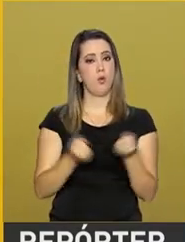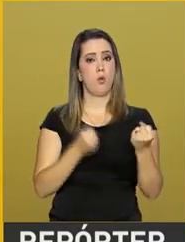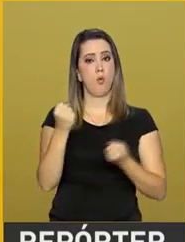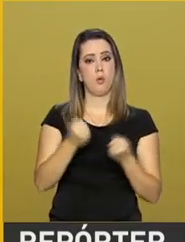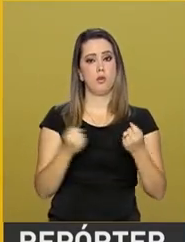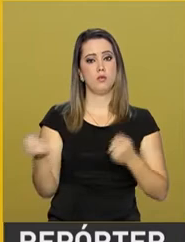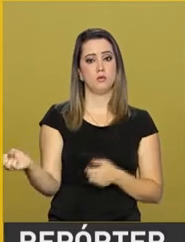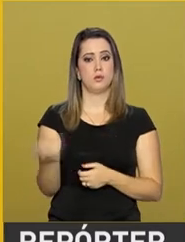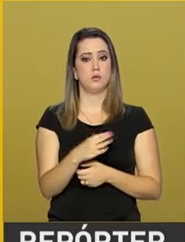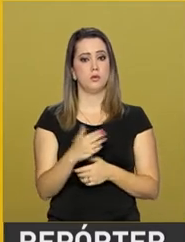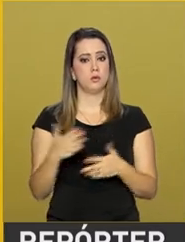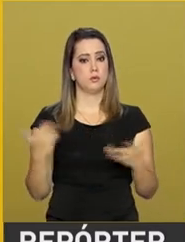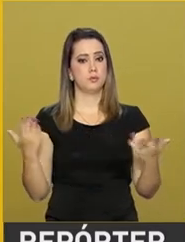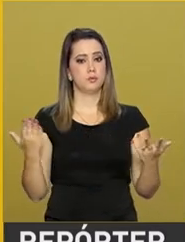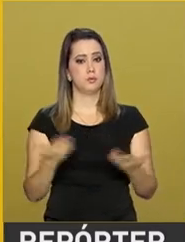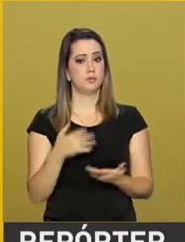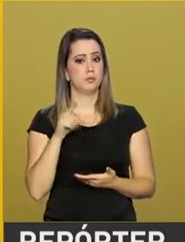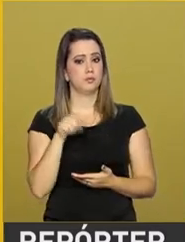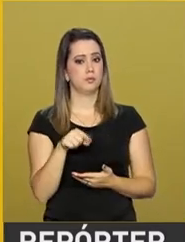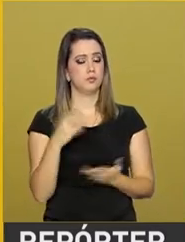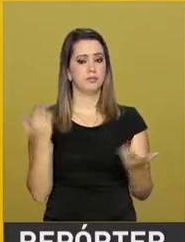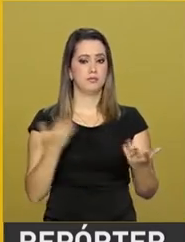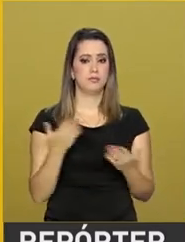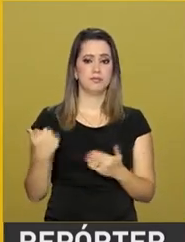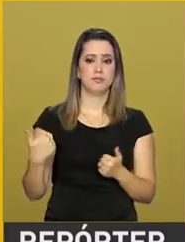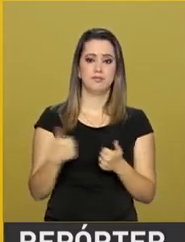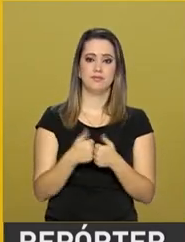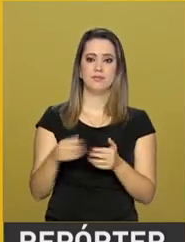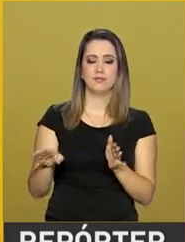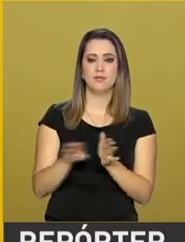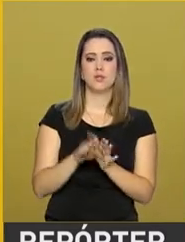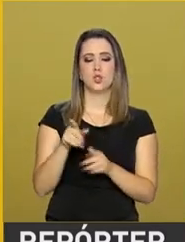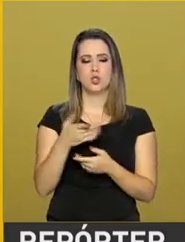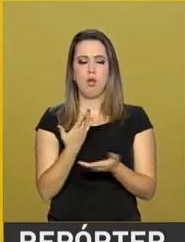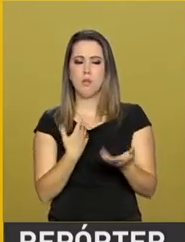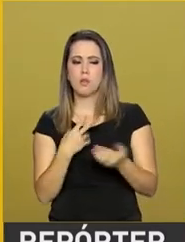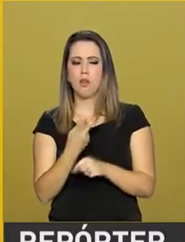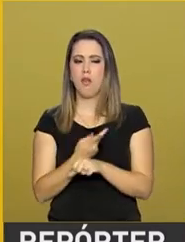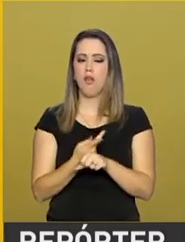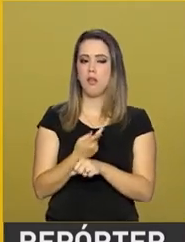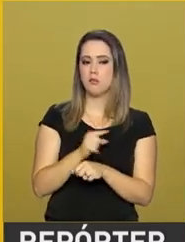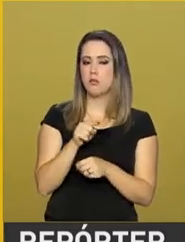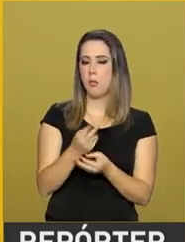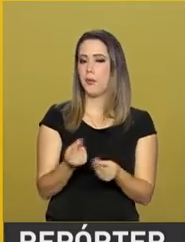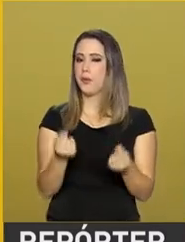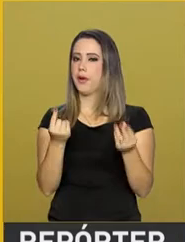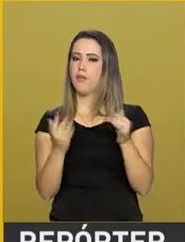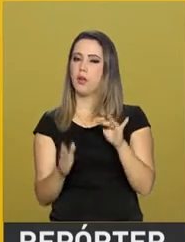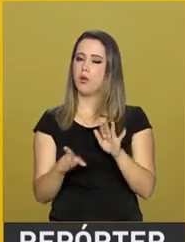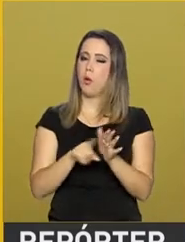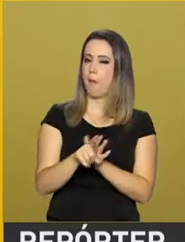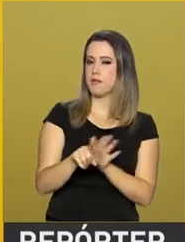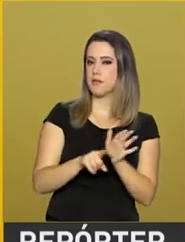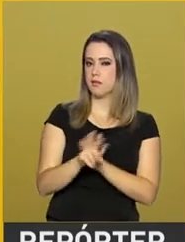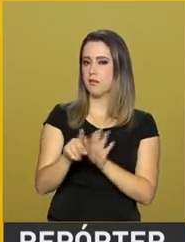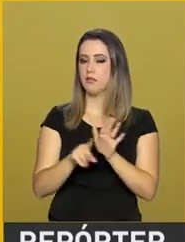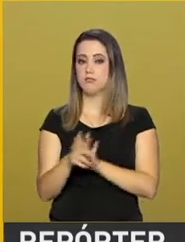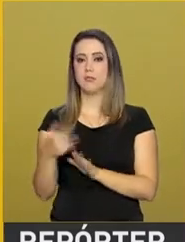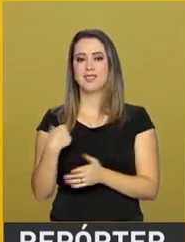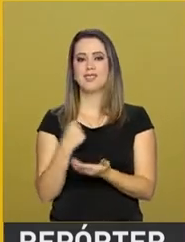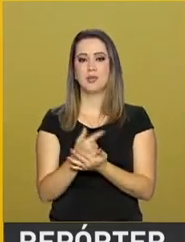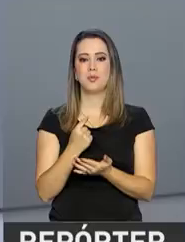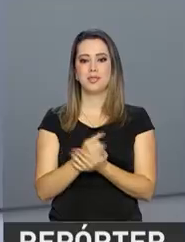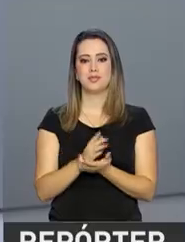novo e aí vemos negociar procurar nem vou